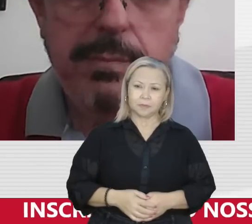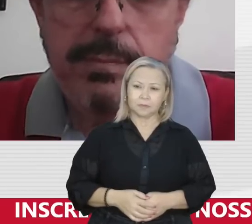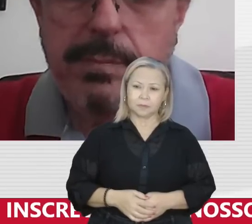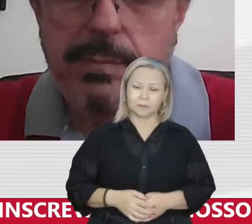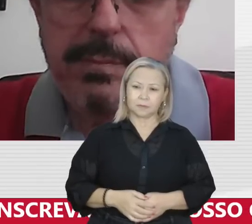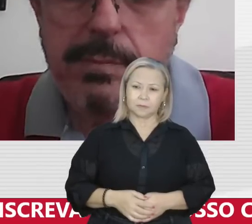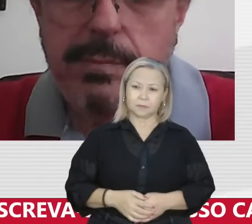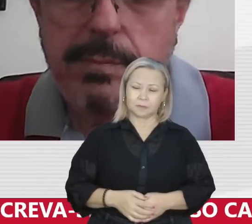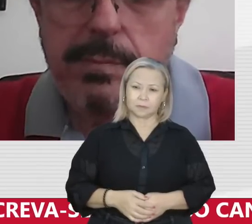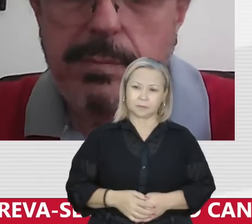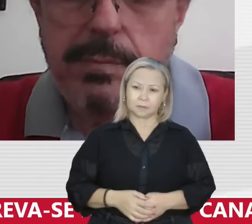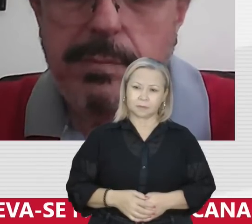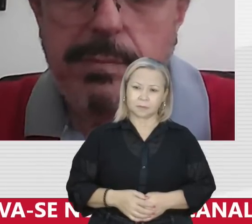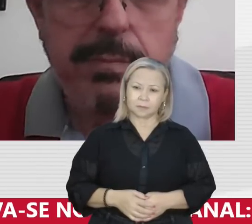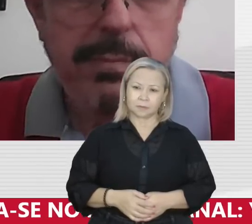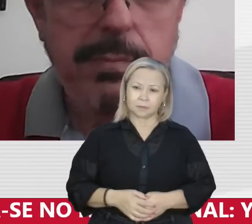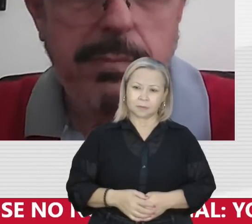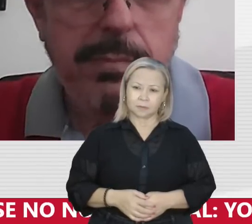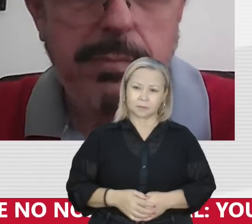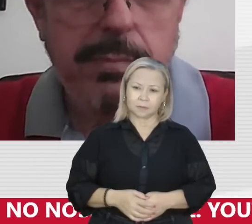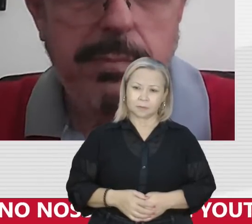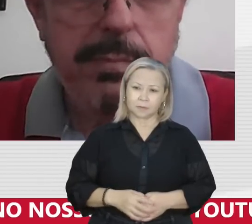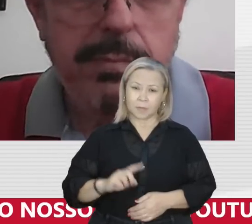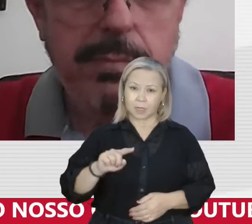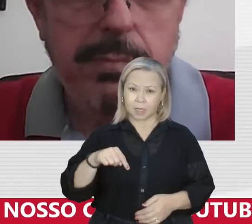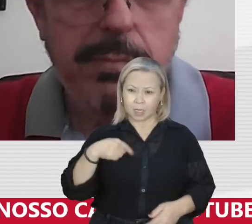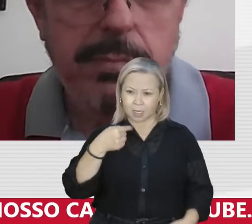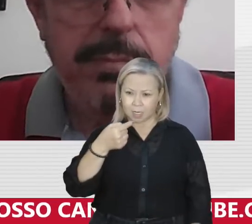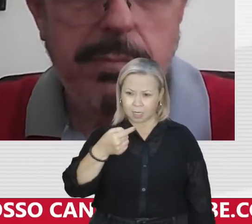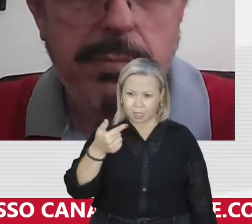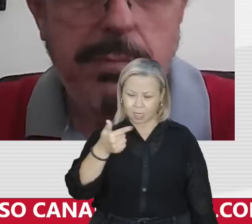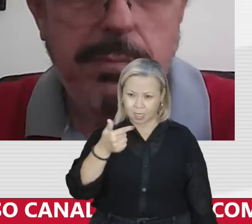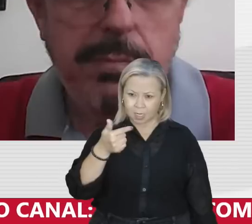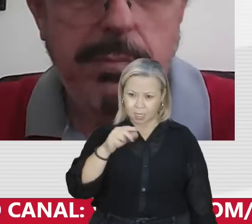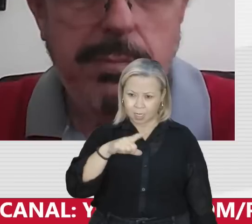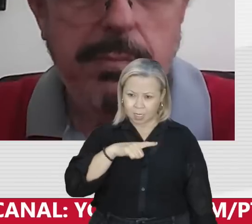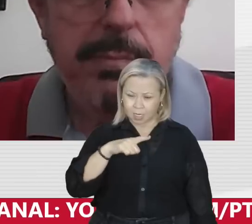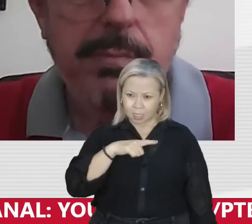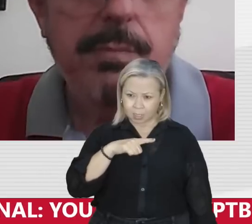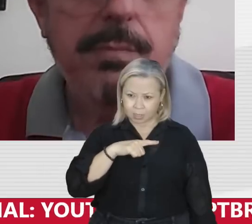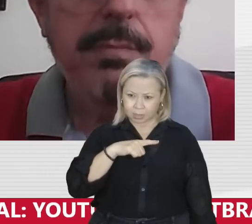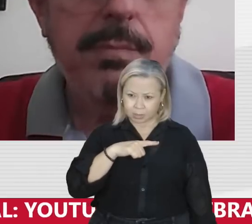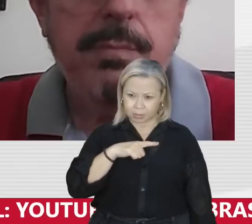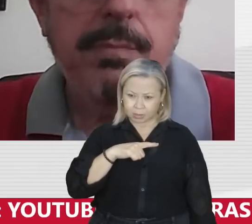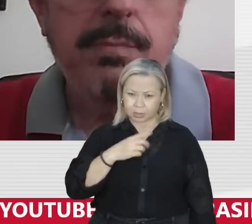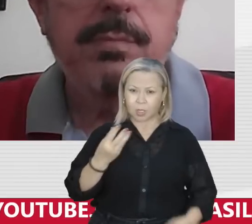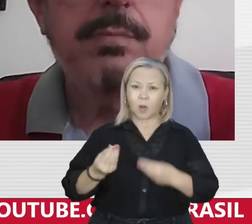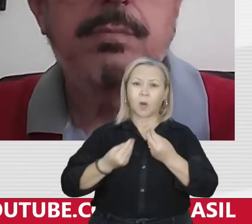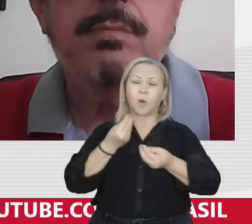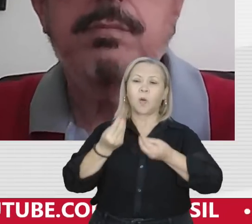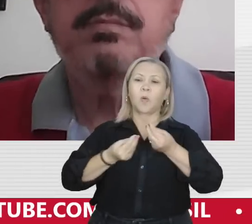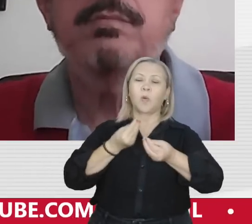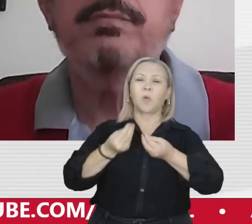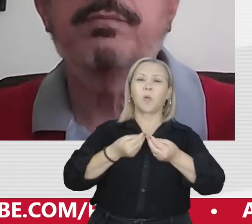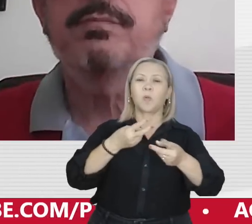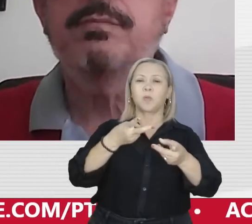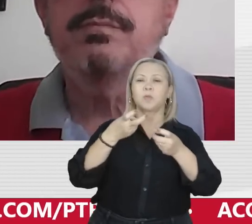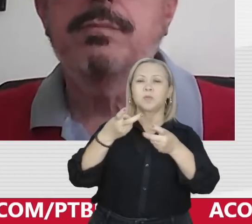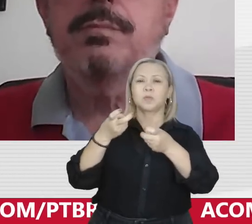o próximo vice estava no palanque ou não, mas havia assim, como é que você vê assim